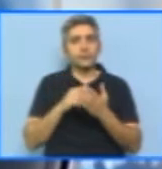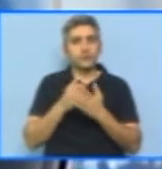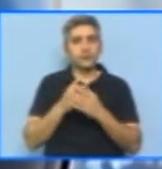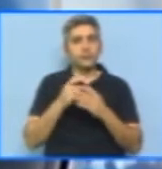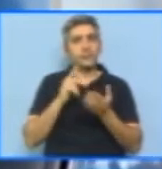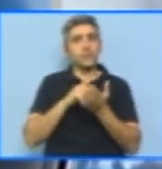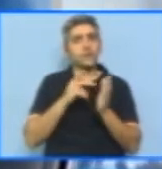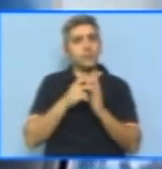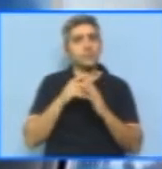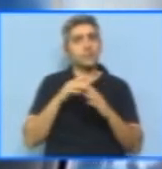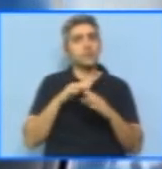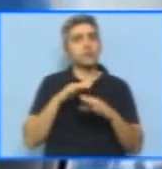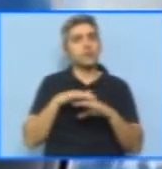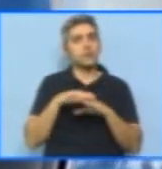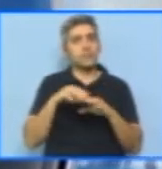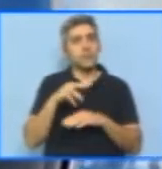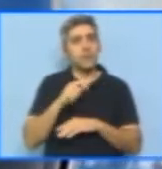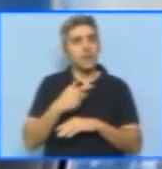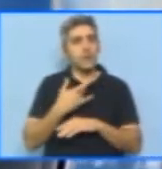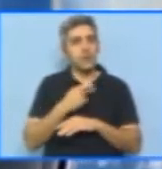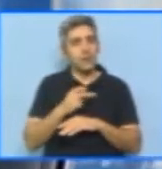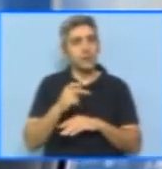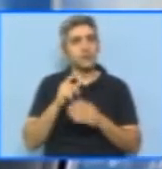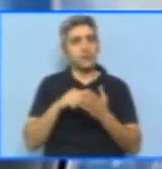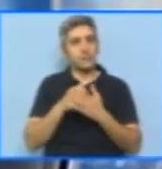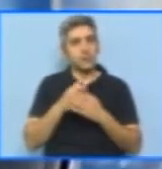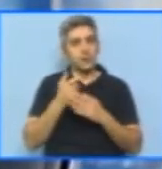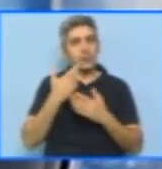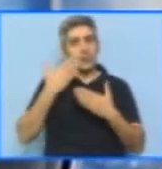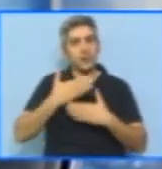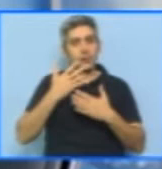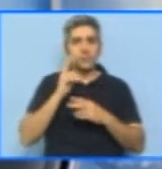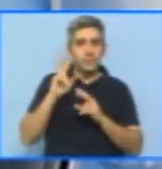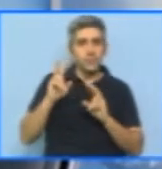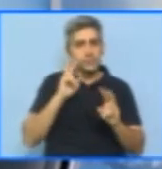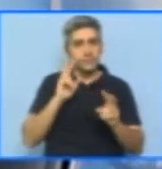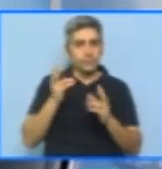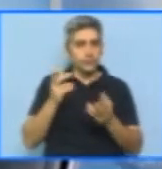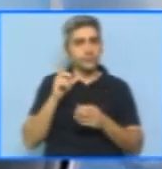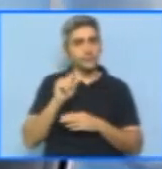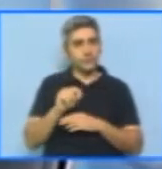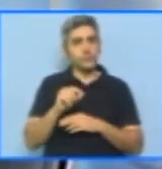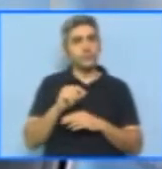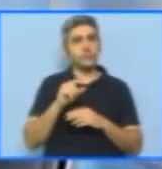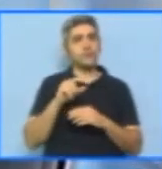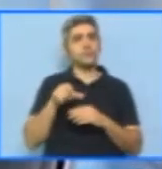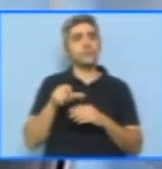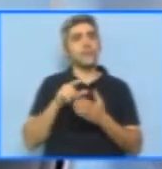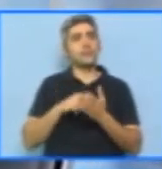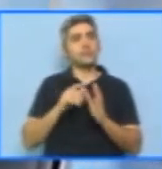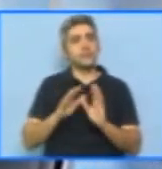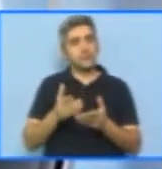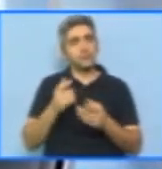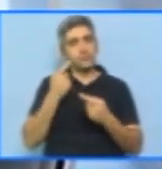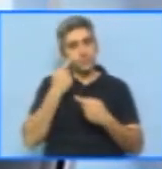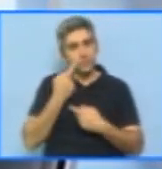ambiente tecnológico dos média enfim, o ambiente do seu dia-a-dia, seja também como um meio onde é necessário